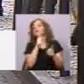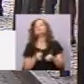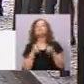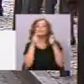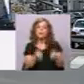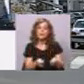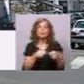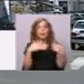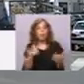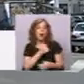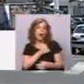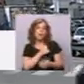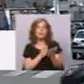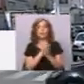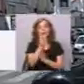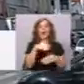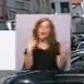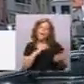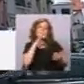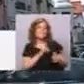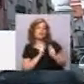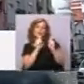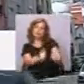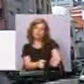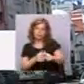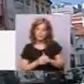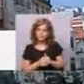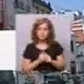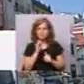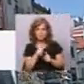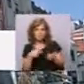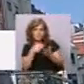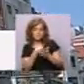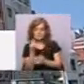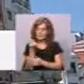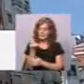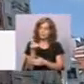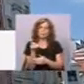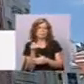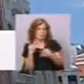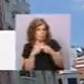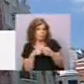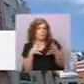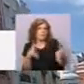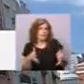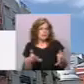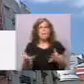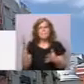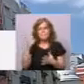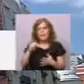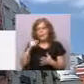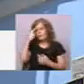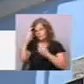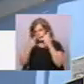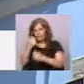lar ou de deixar alguma coisa para os filhos. O fator financeiro é claramente o mais determinante, mas há outros elementos a ter em conta. A